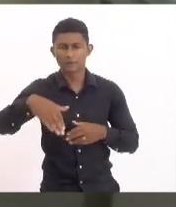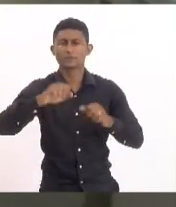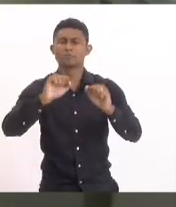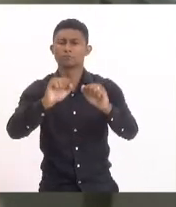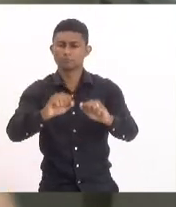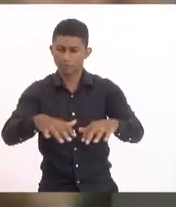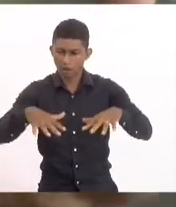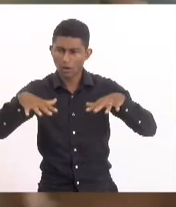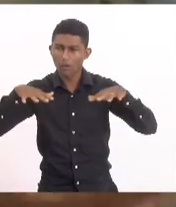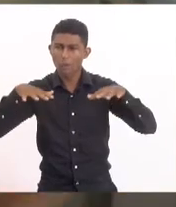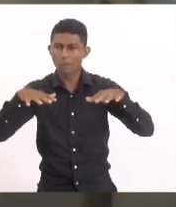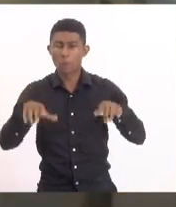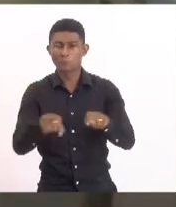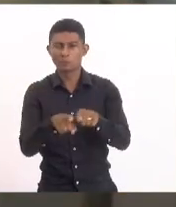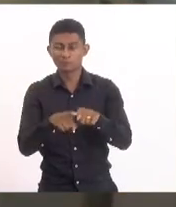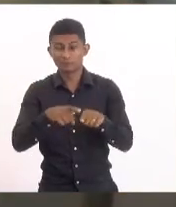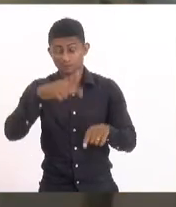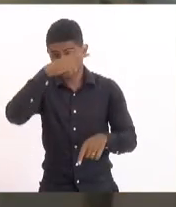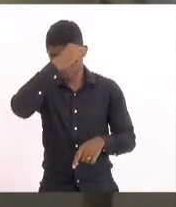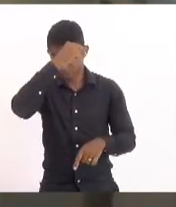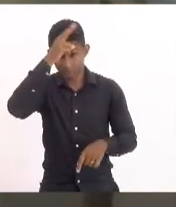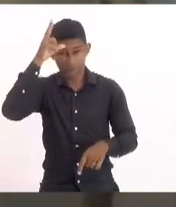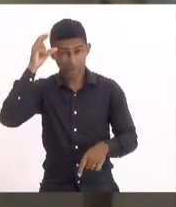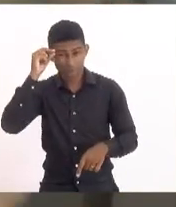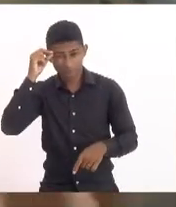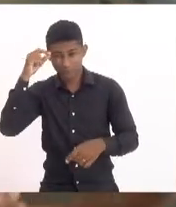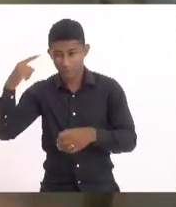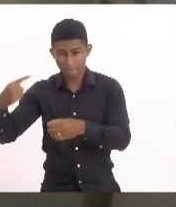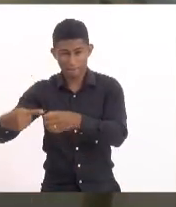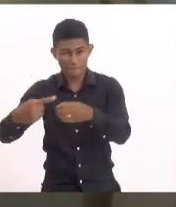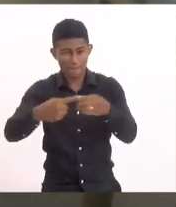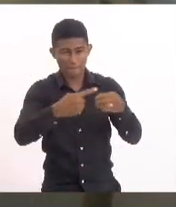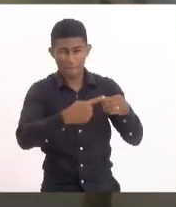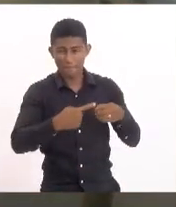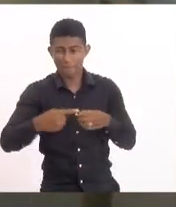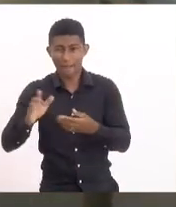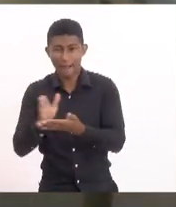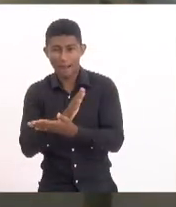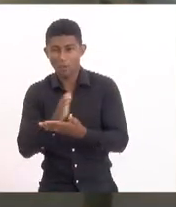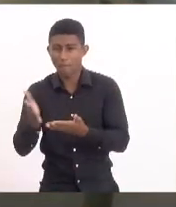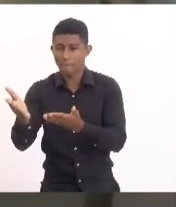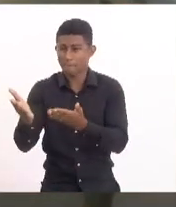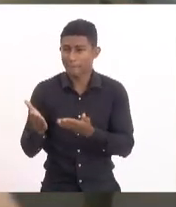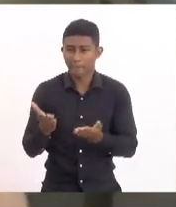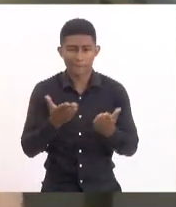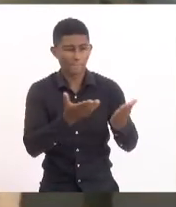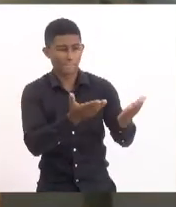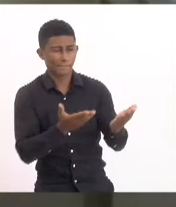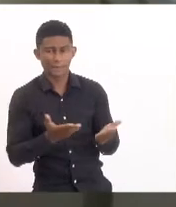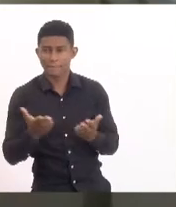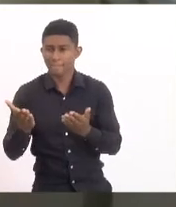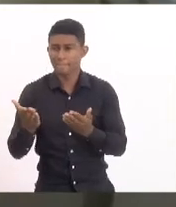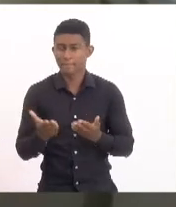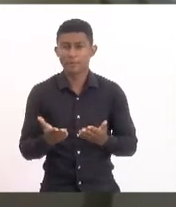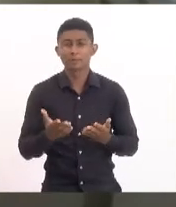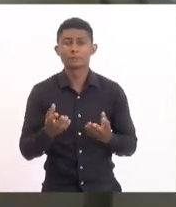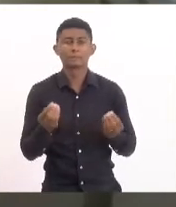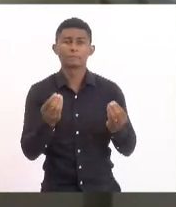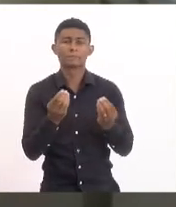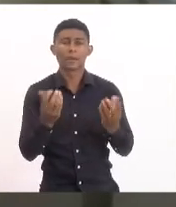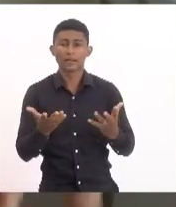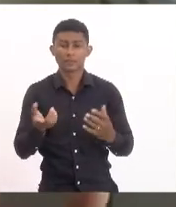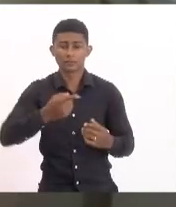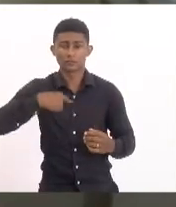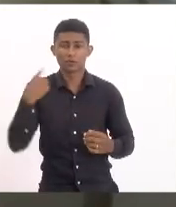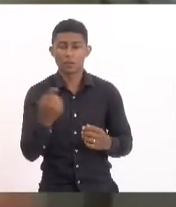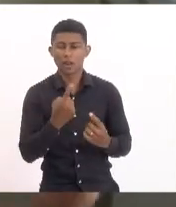chame principalmente algumas prefeituras, principalmente daquelas que são mais densas, né, para que a gente tenha uma compreensão e